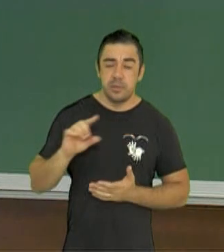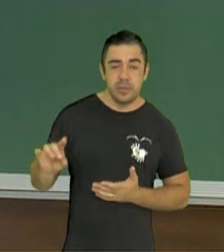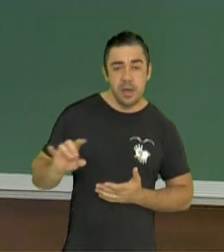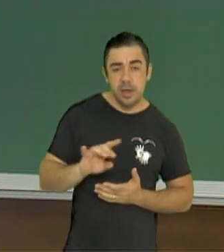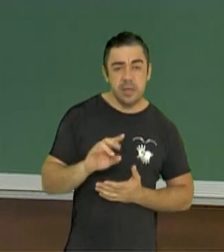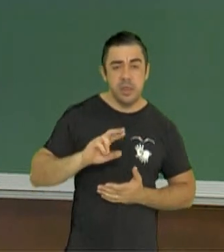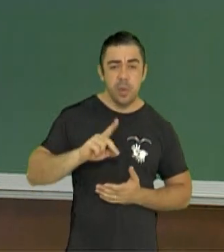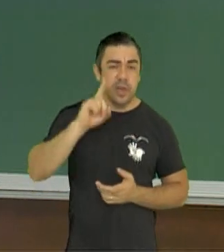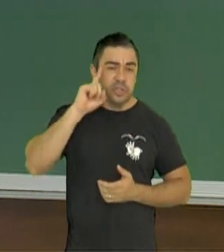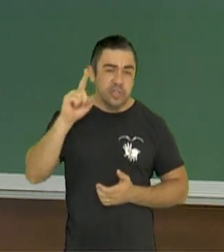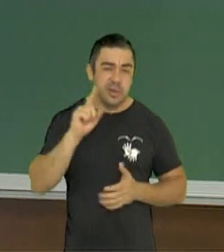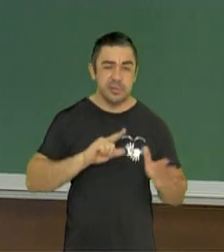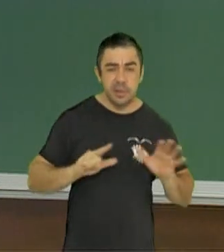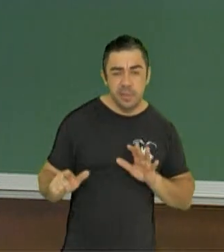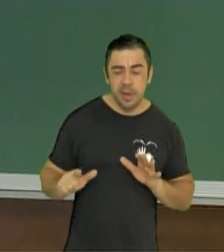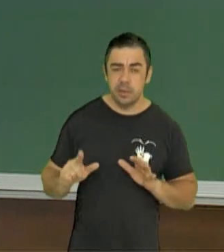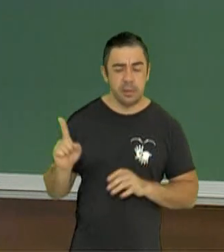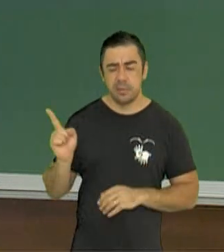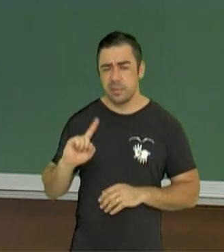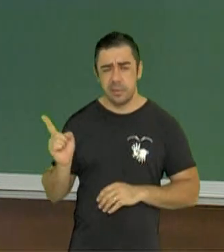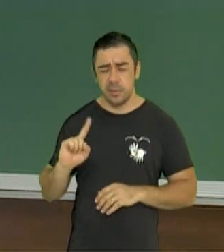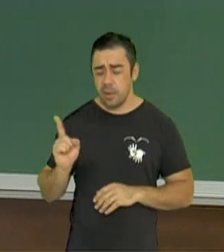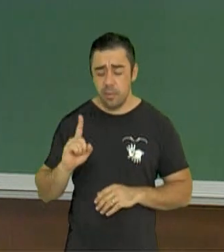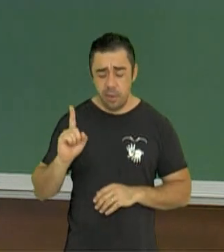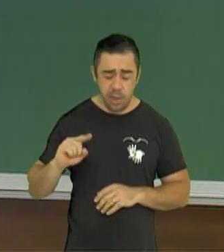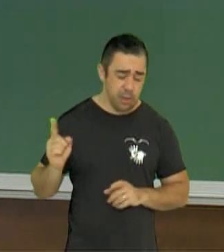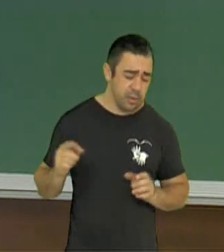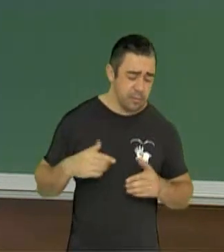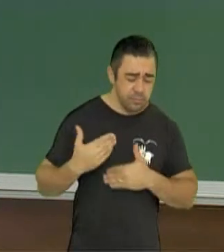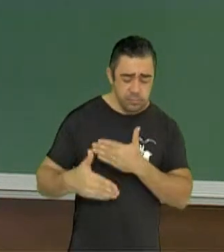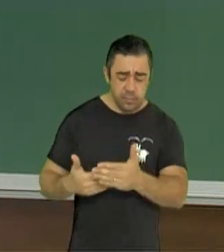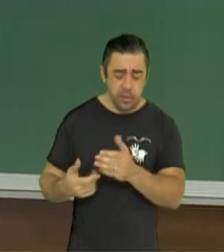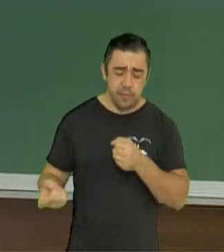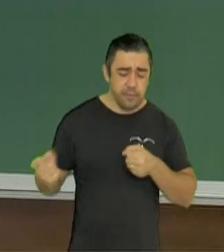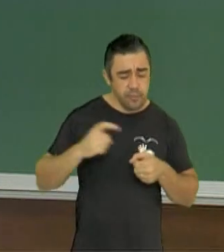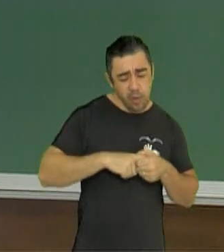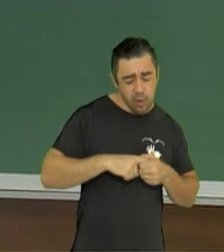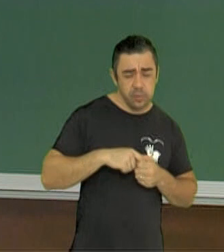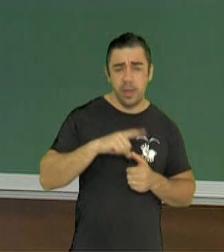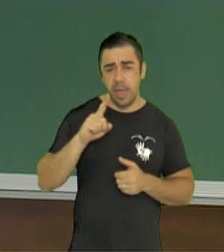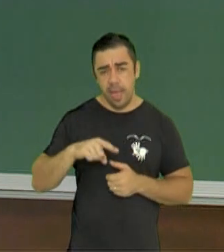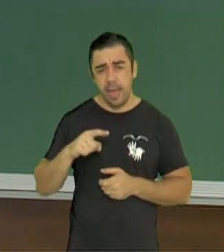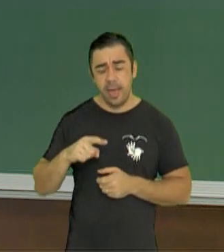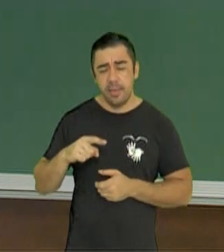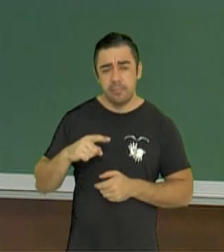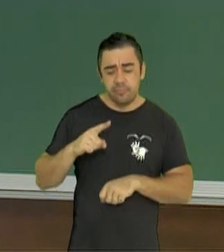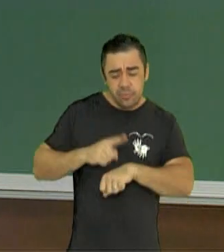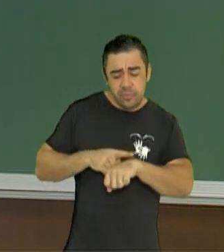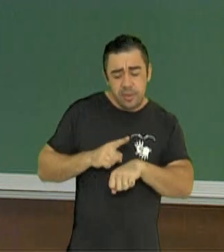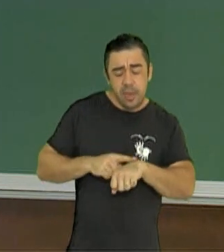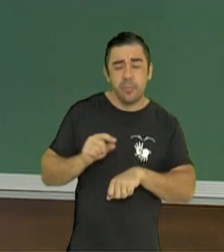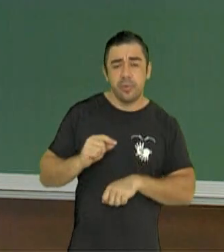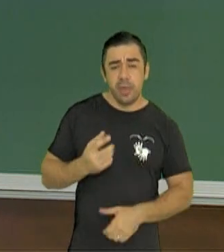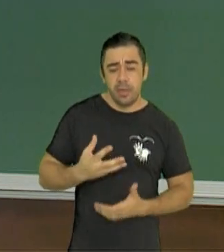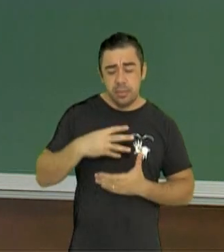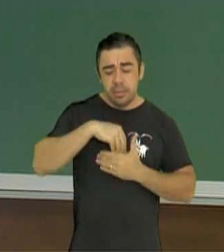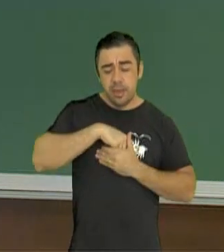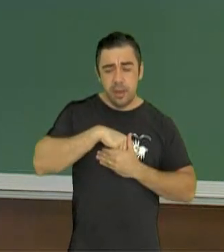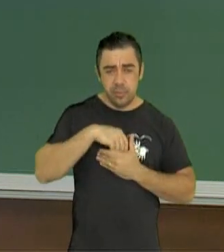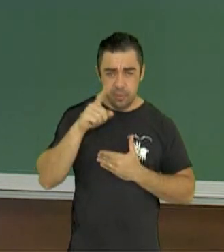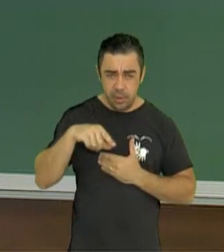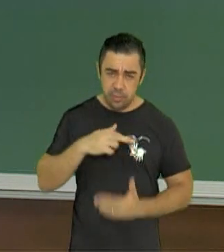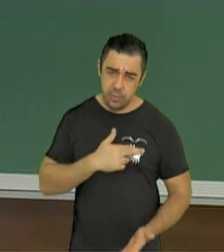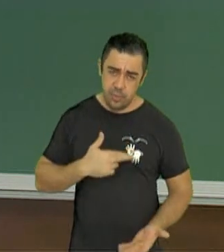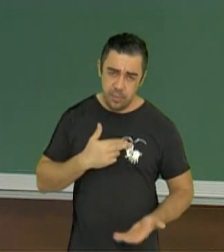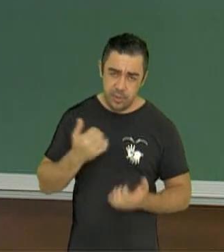não marca dias, semanas, não. Passa tempo, ele volta, fala o que está lá, é um tempo mais interno que ele vai usando no